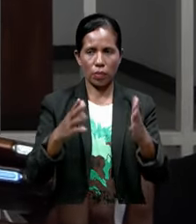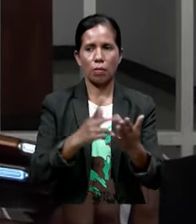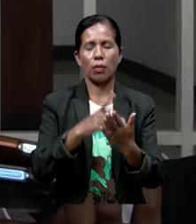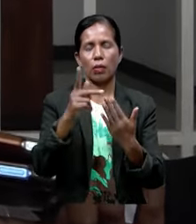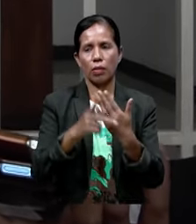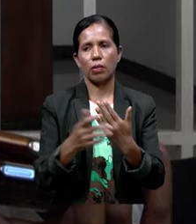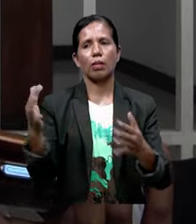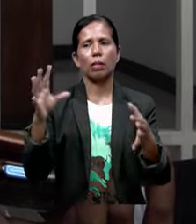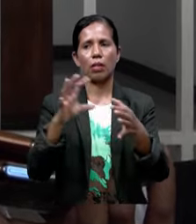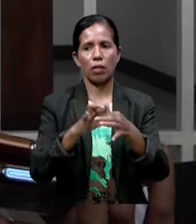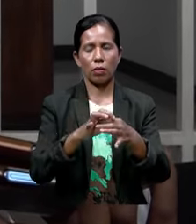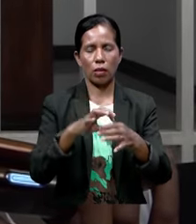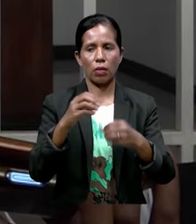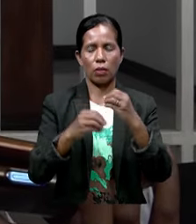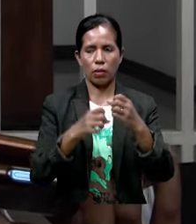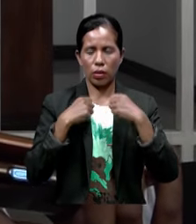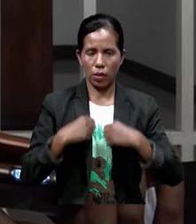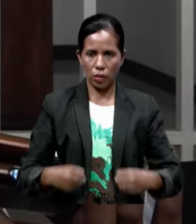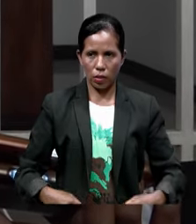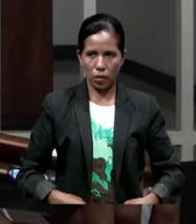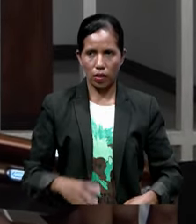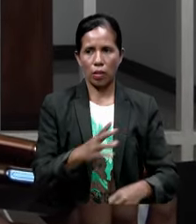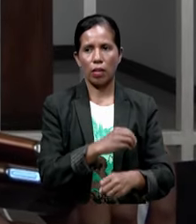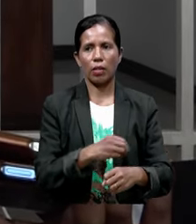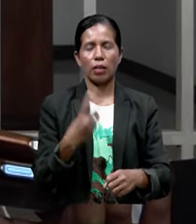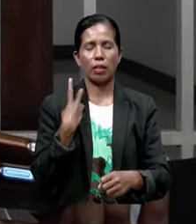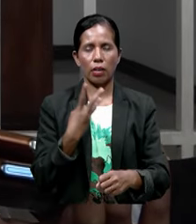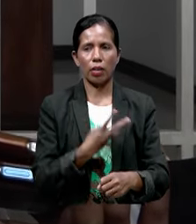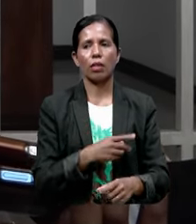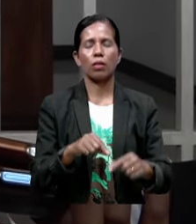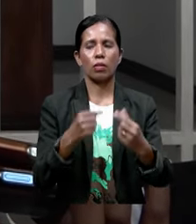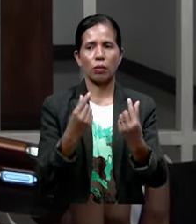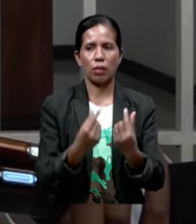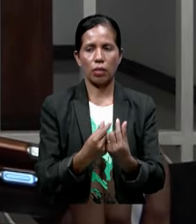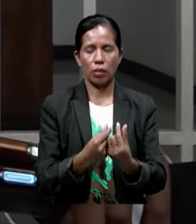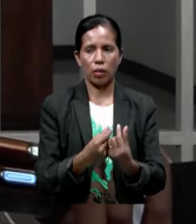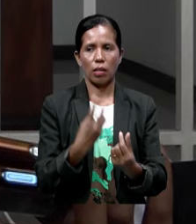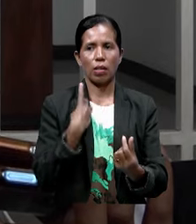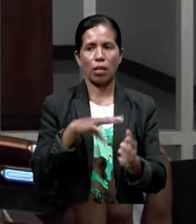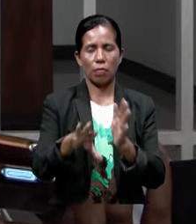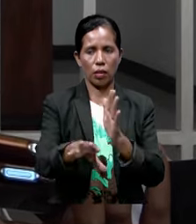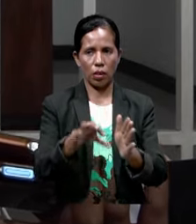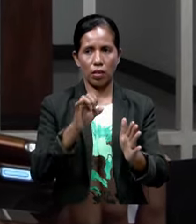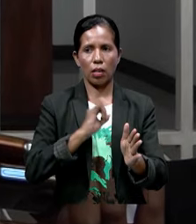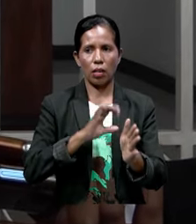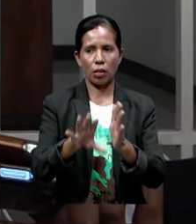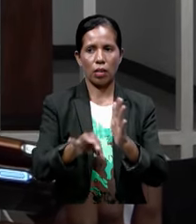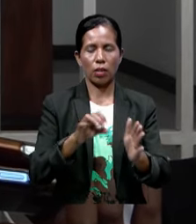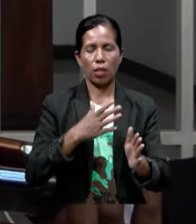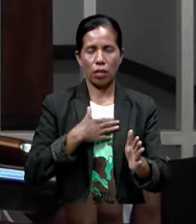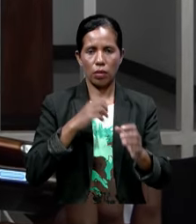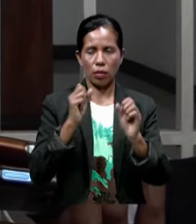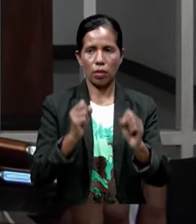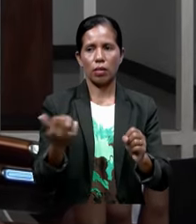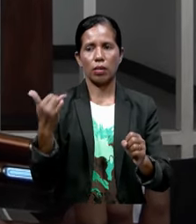sana memak ligar ho asuntu ya preocupação nasional ne antar ne ekipa ba pessoal si memak amin nomeana ha nomeana lisuhan parti at ne